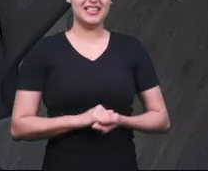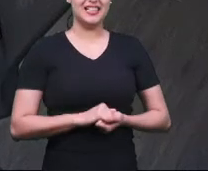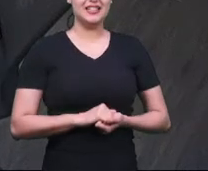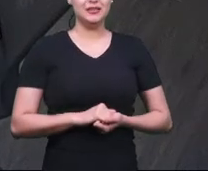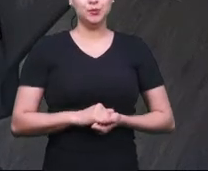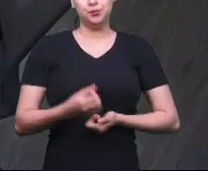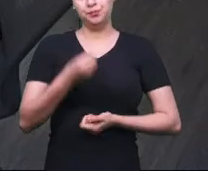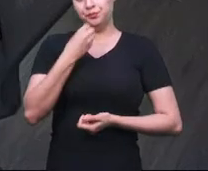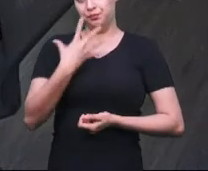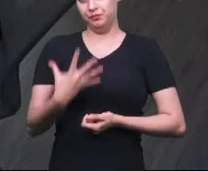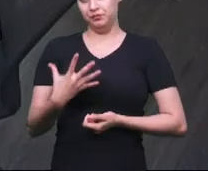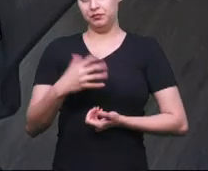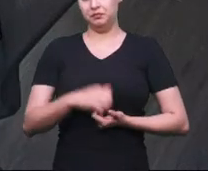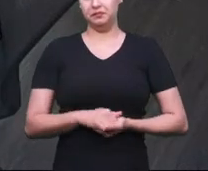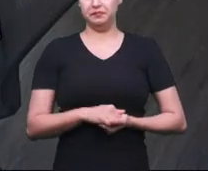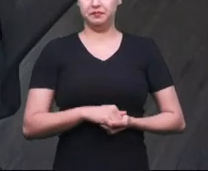Bom,